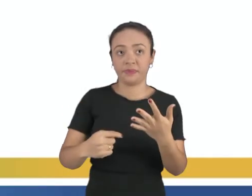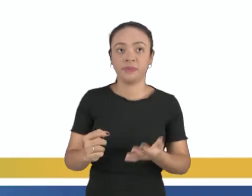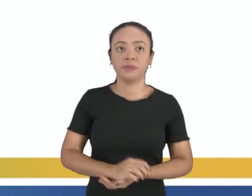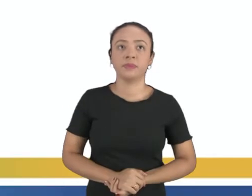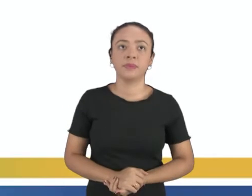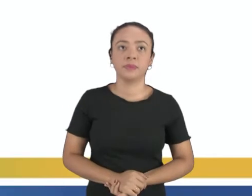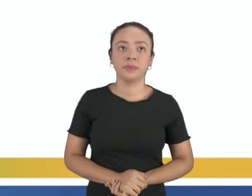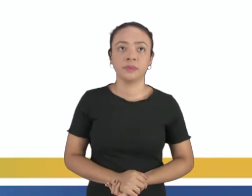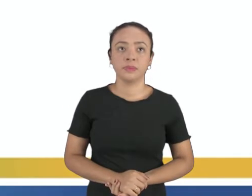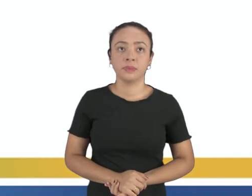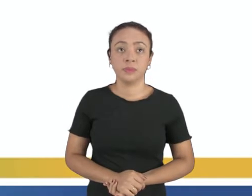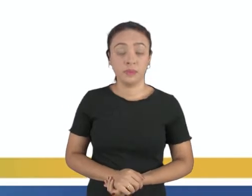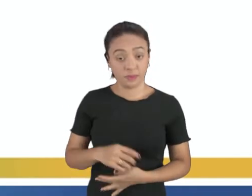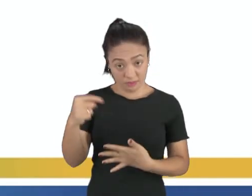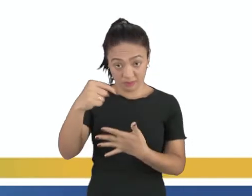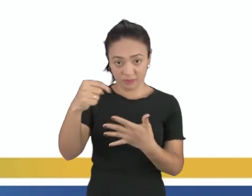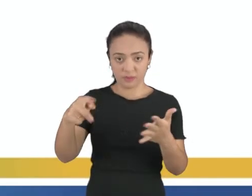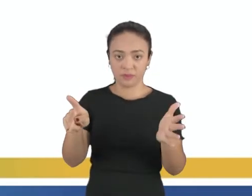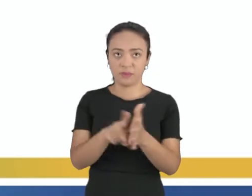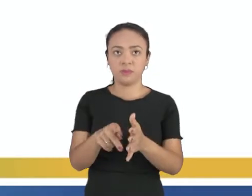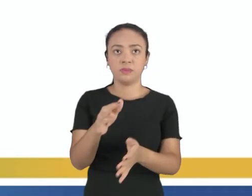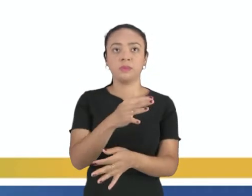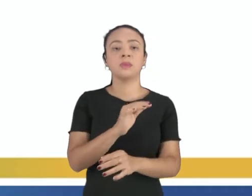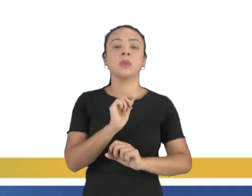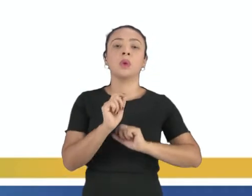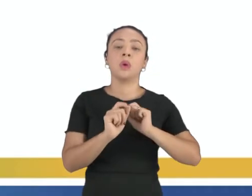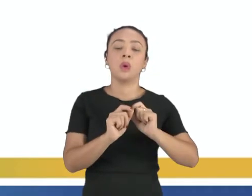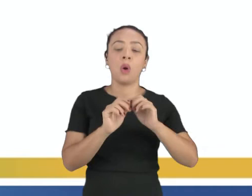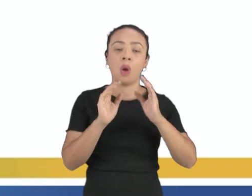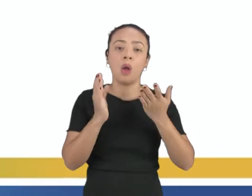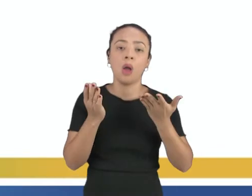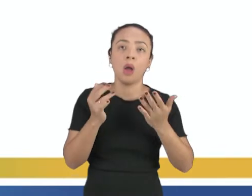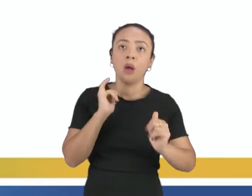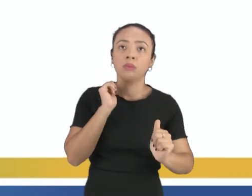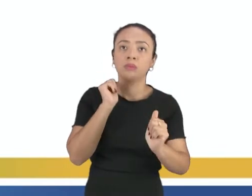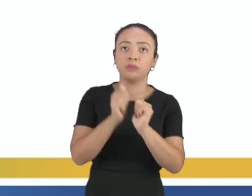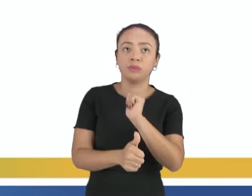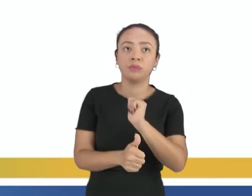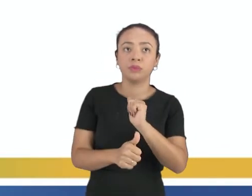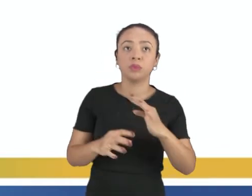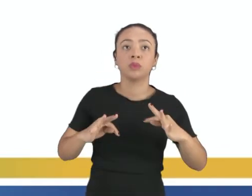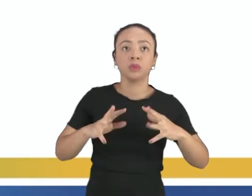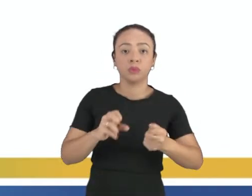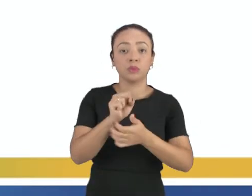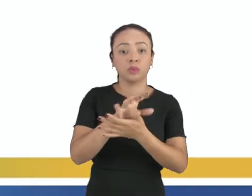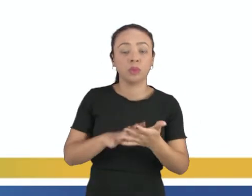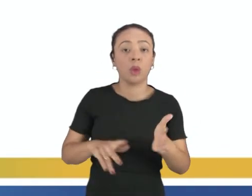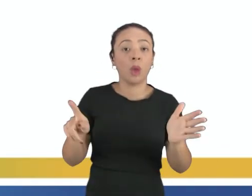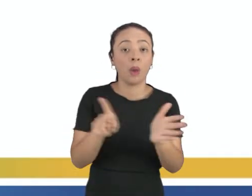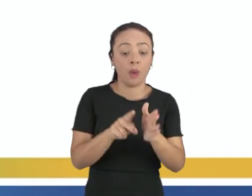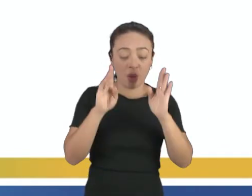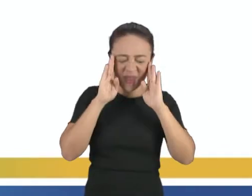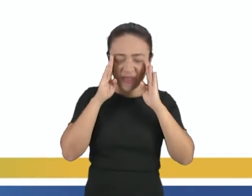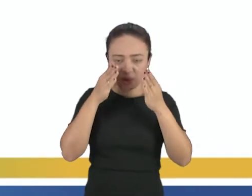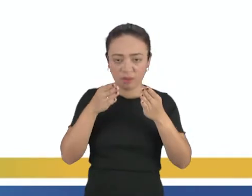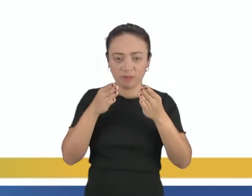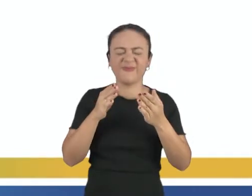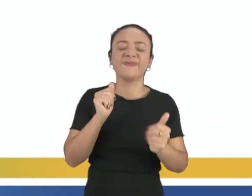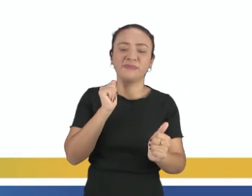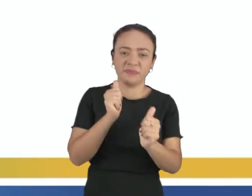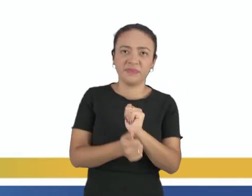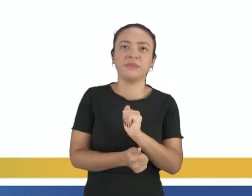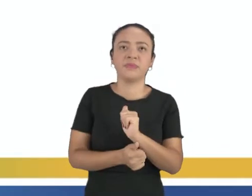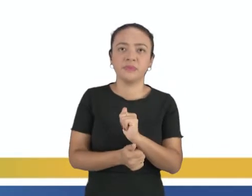tá? Fundamento técnico do ponto de vista esportivo são aquelas atividades motoras específicas de uma